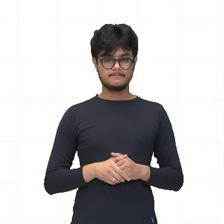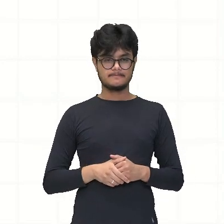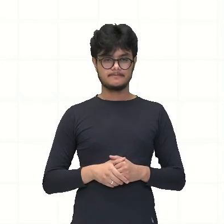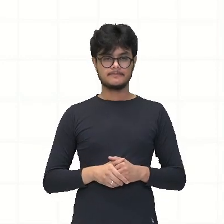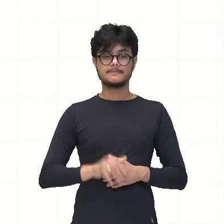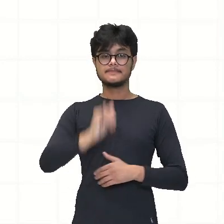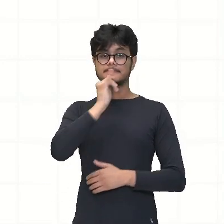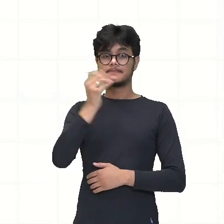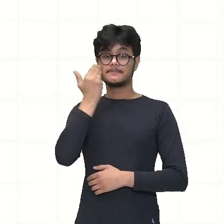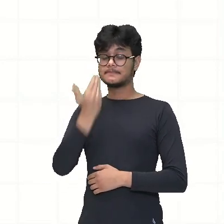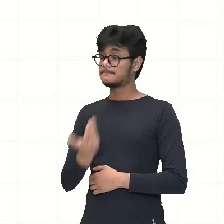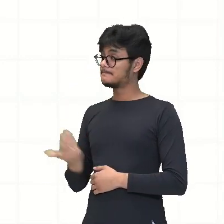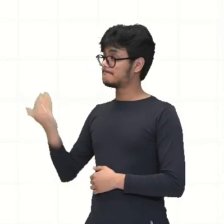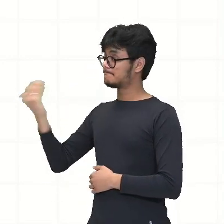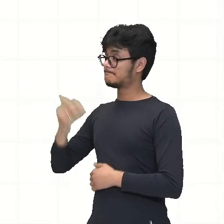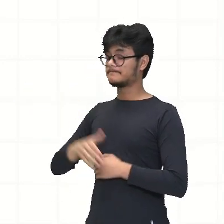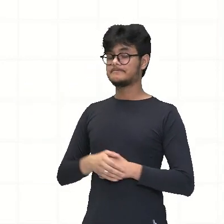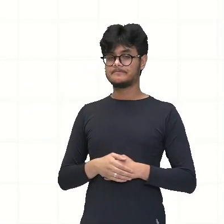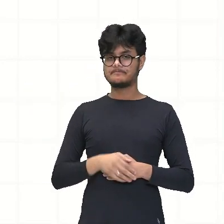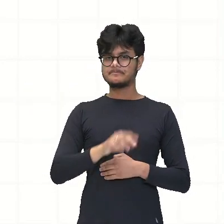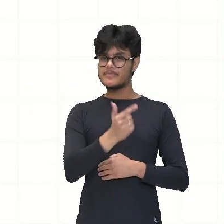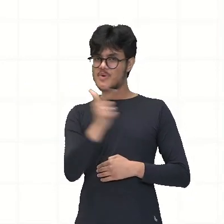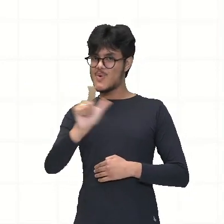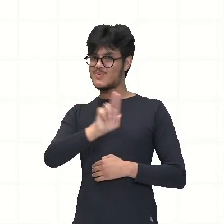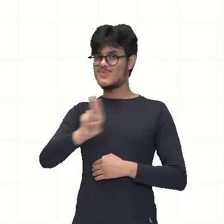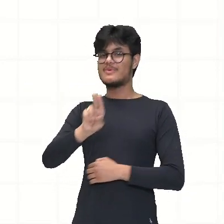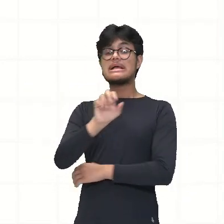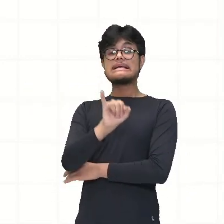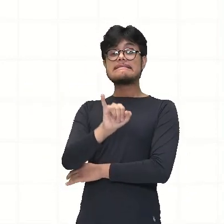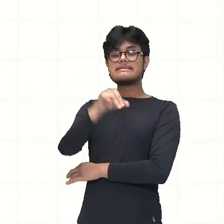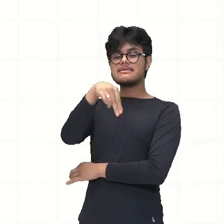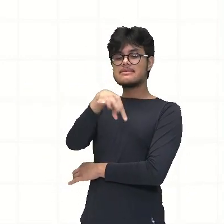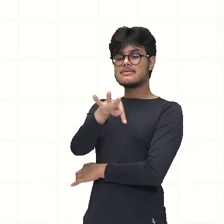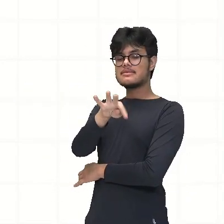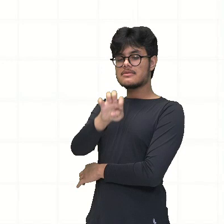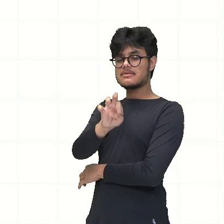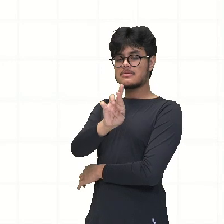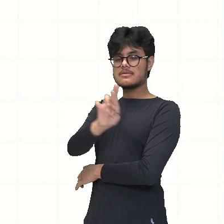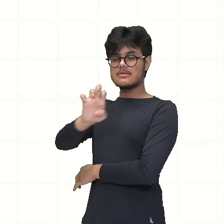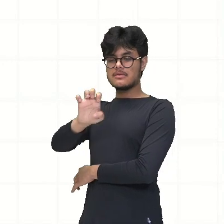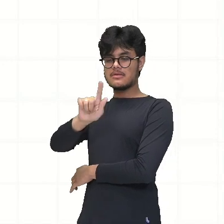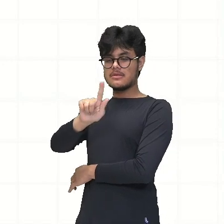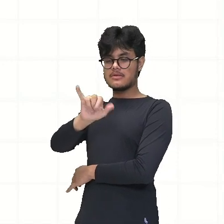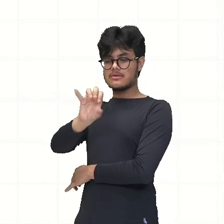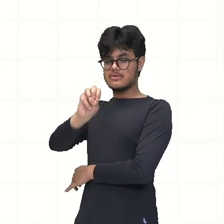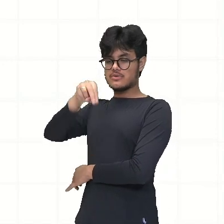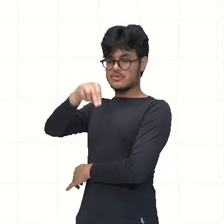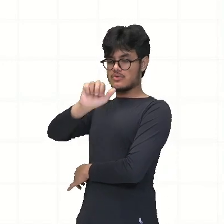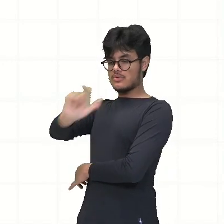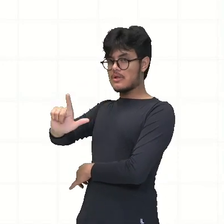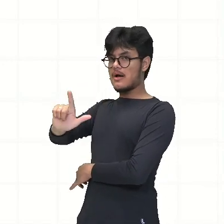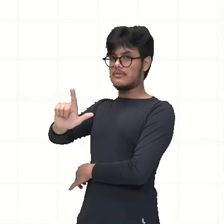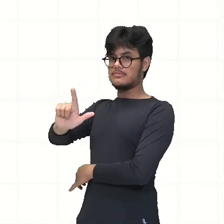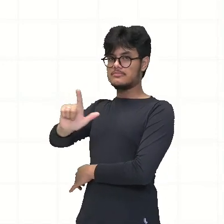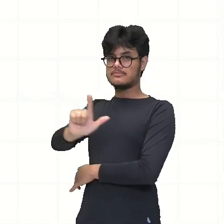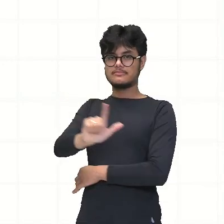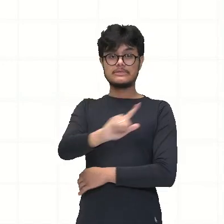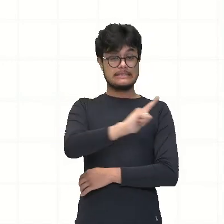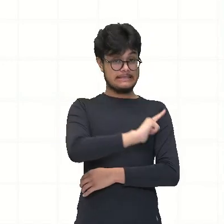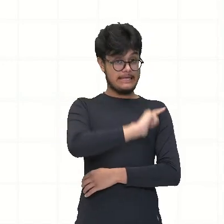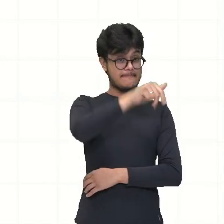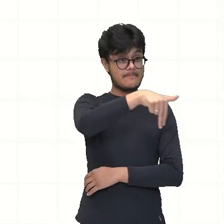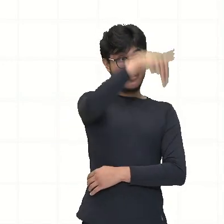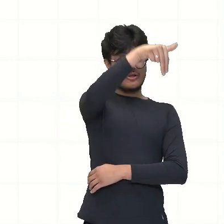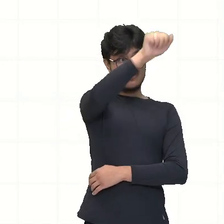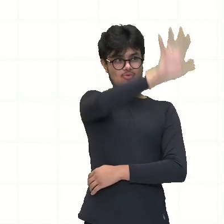Temos também a migração interregional, então é diferente aí. Nós temos a intra, que é na mesma